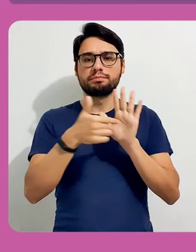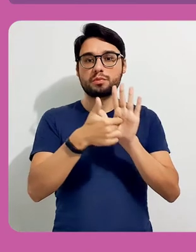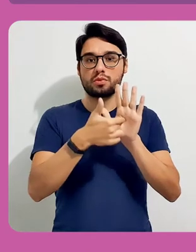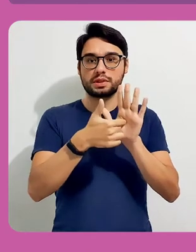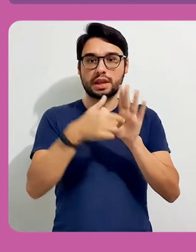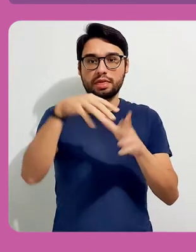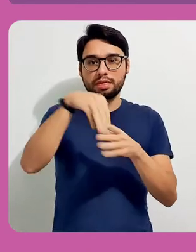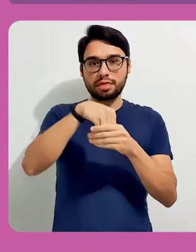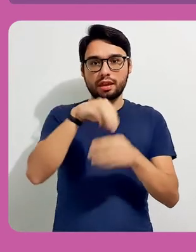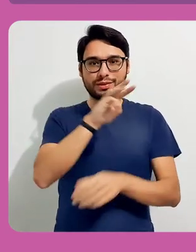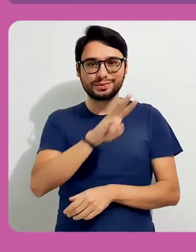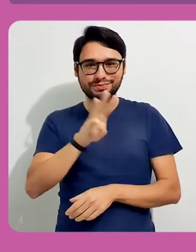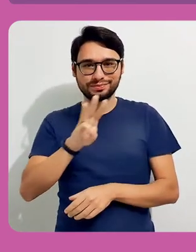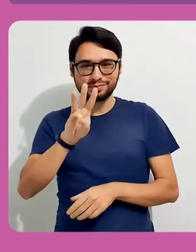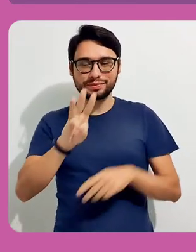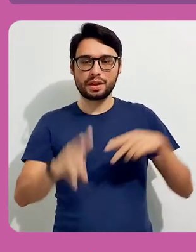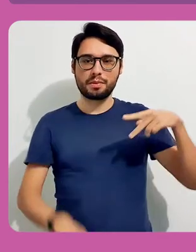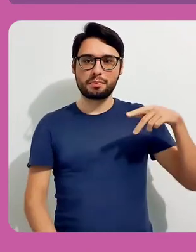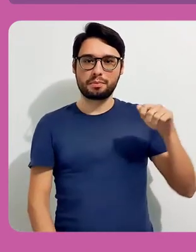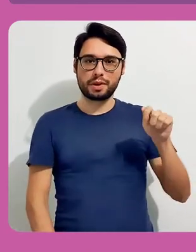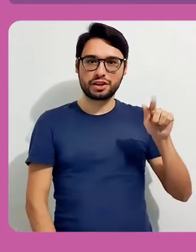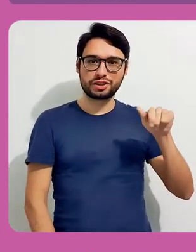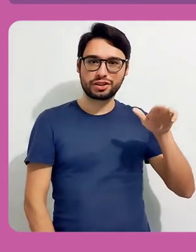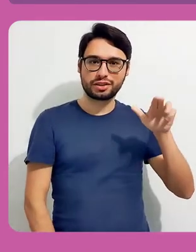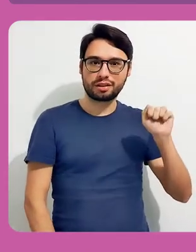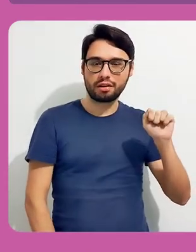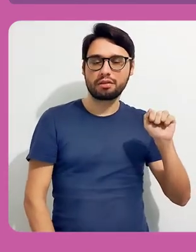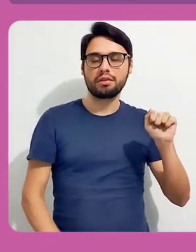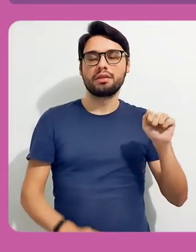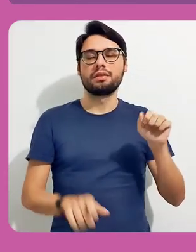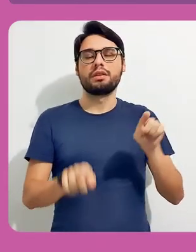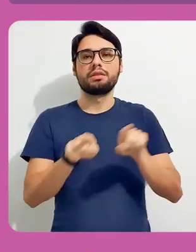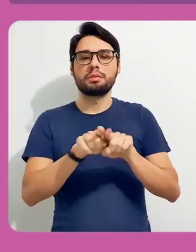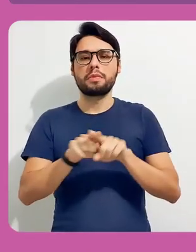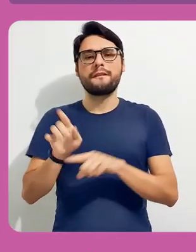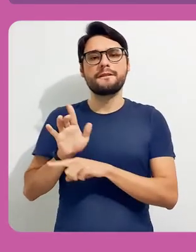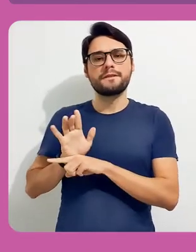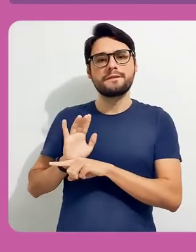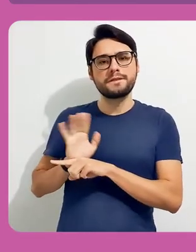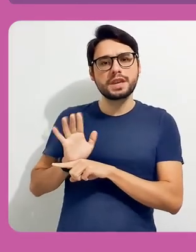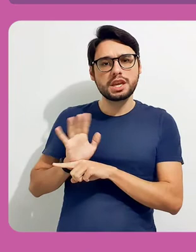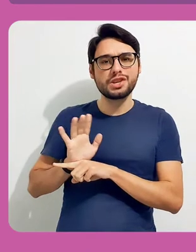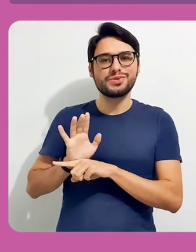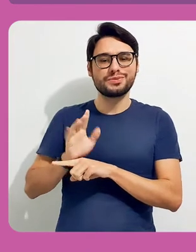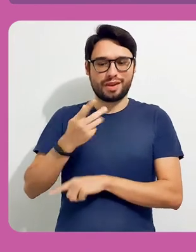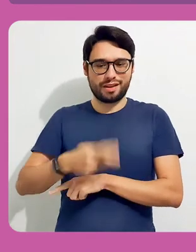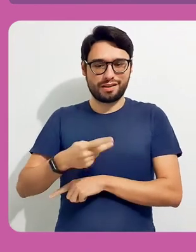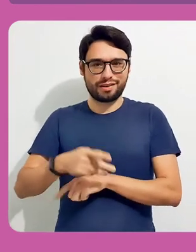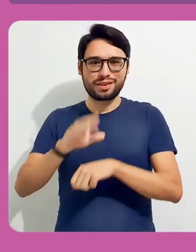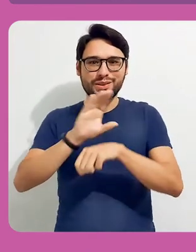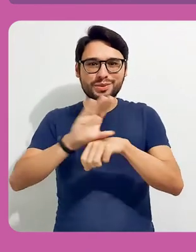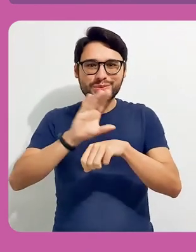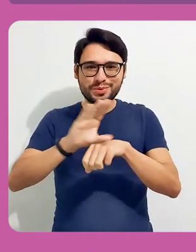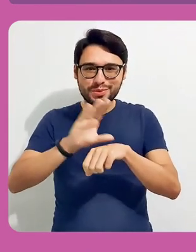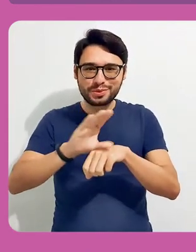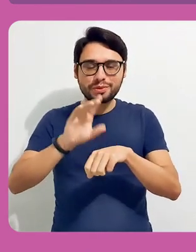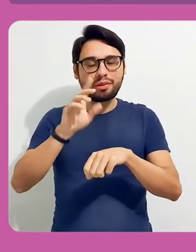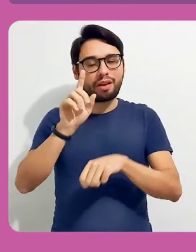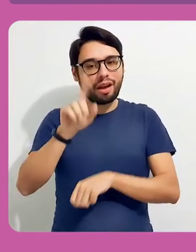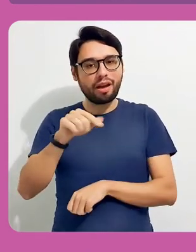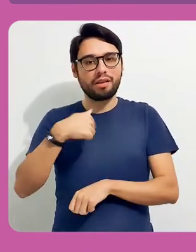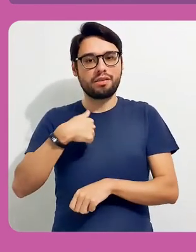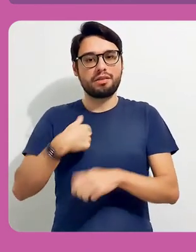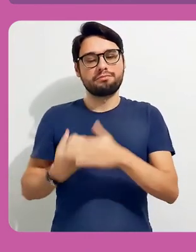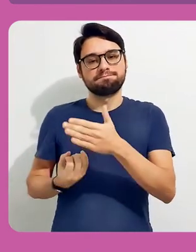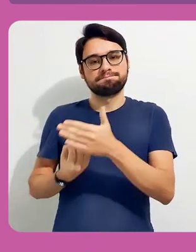Os vídeos que vocês estão vendo na plataforma foram criados como um recurso